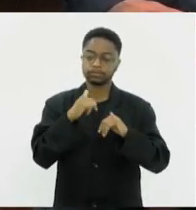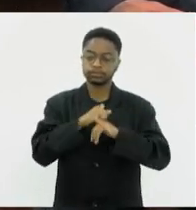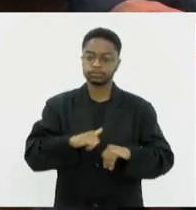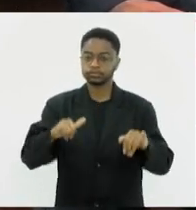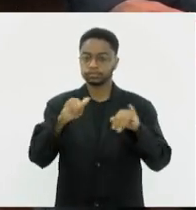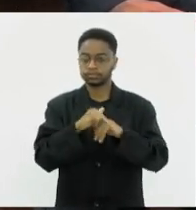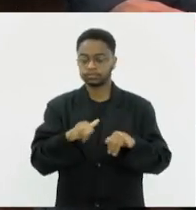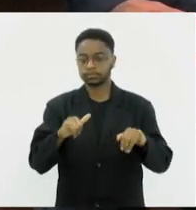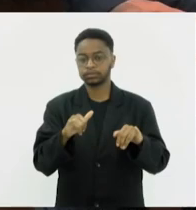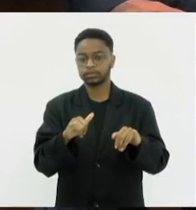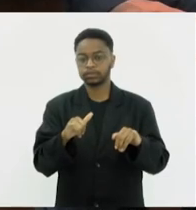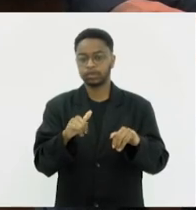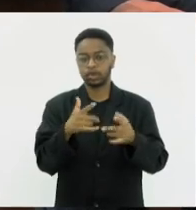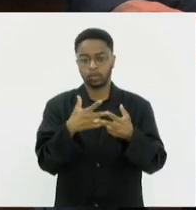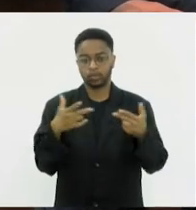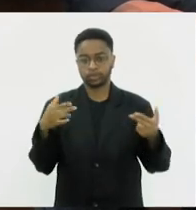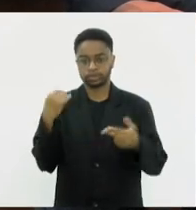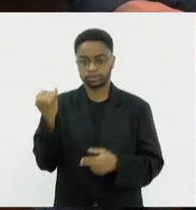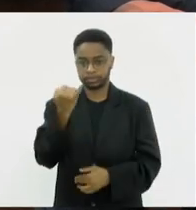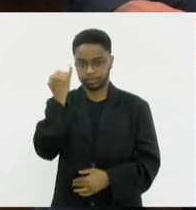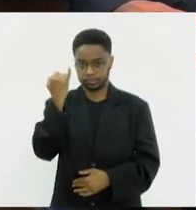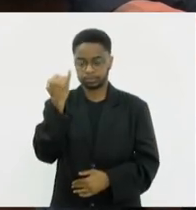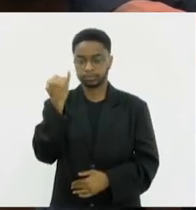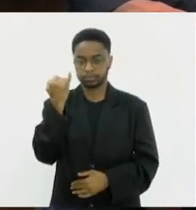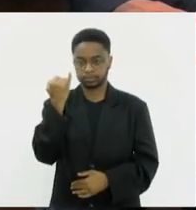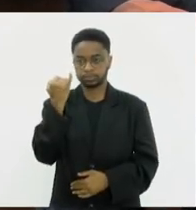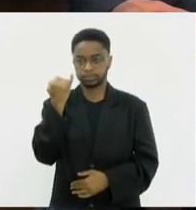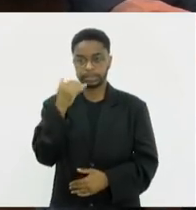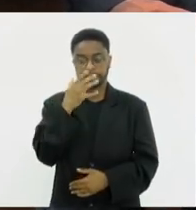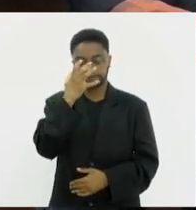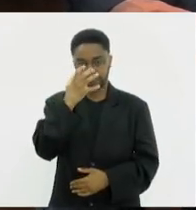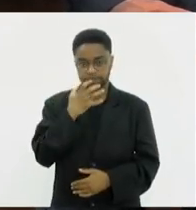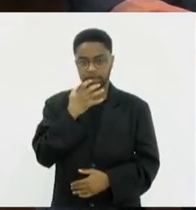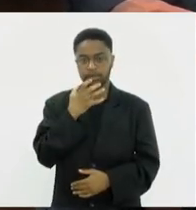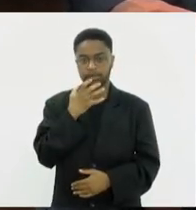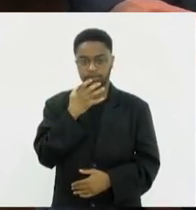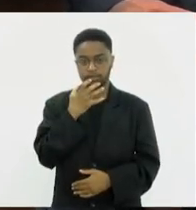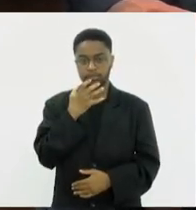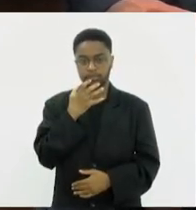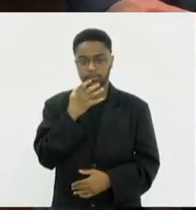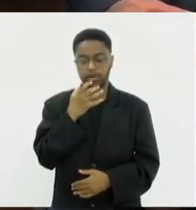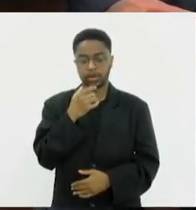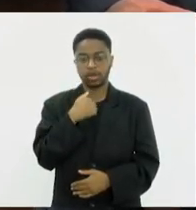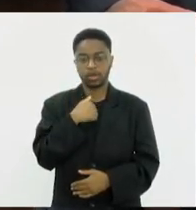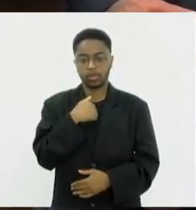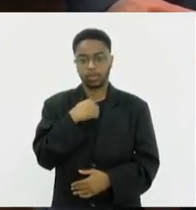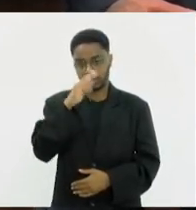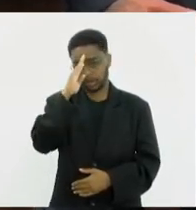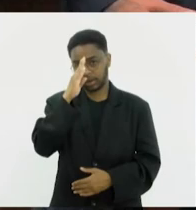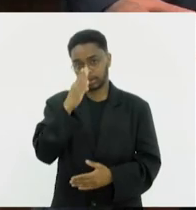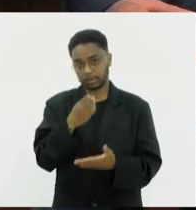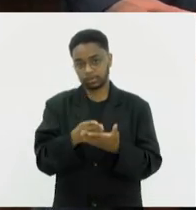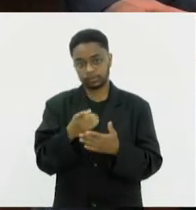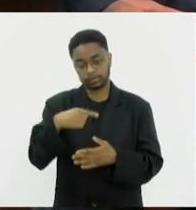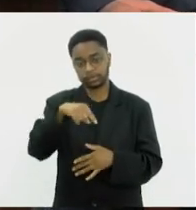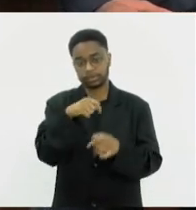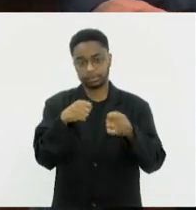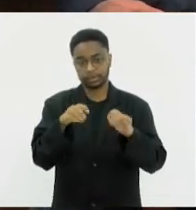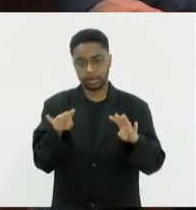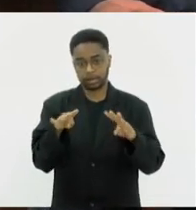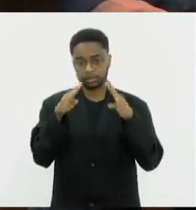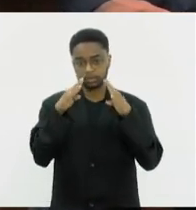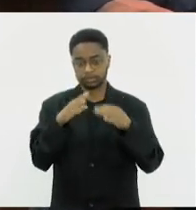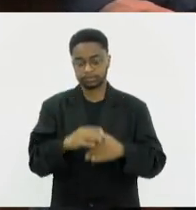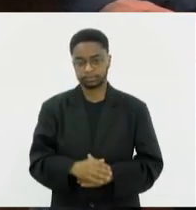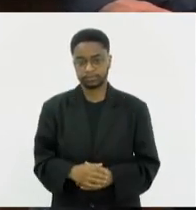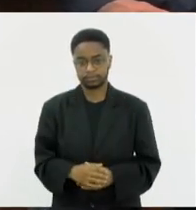caso muito importante, sério, que eu julgo, inclusive, a atenção dos nossos colegas